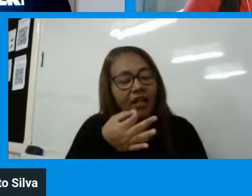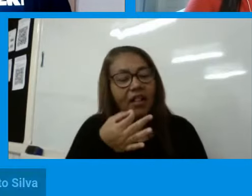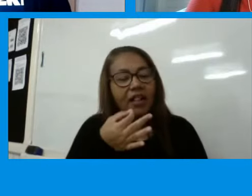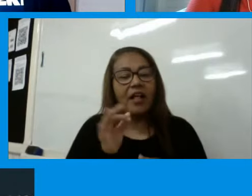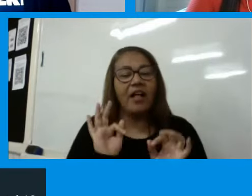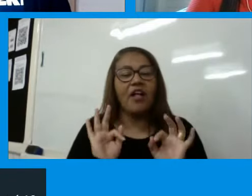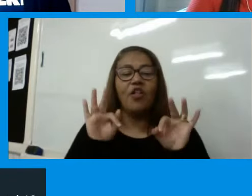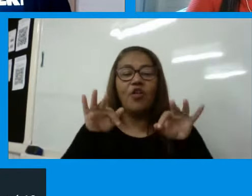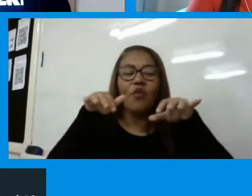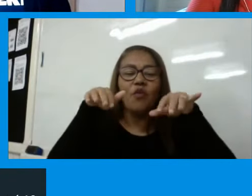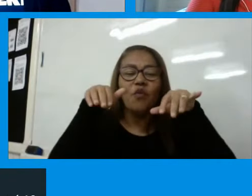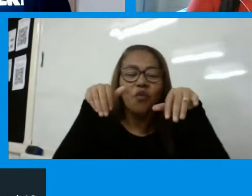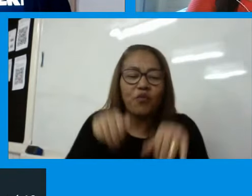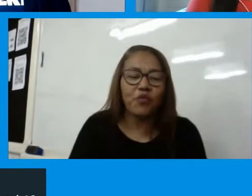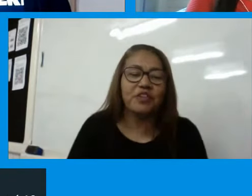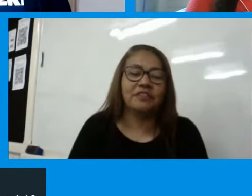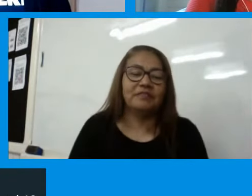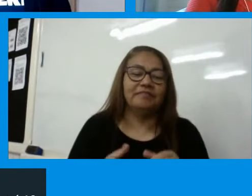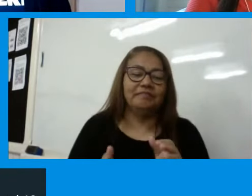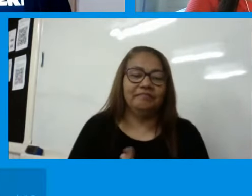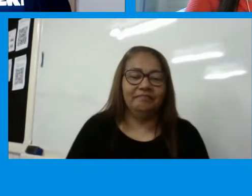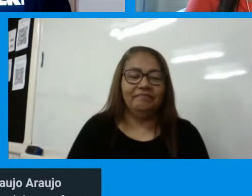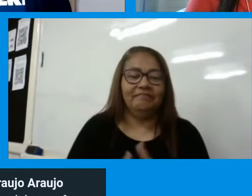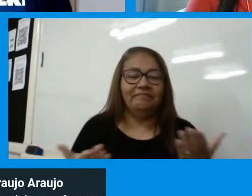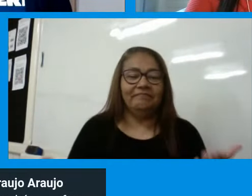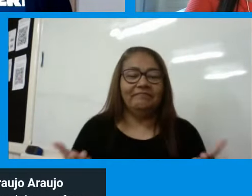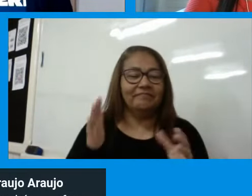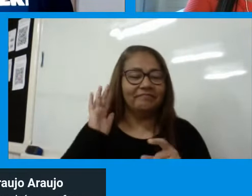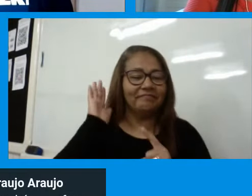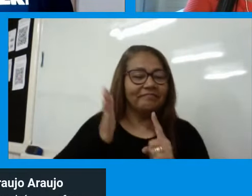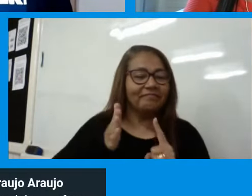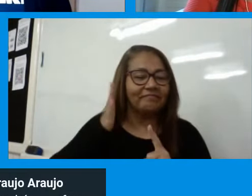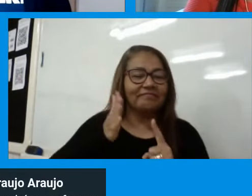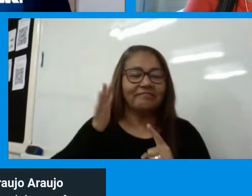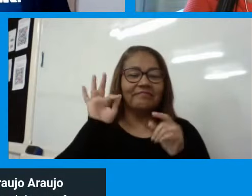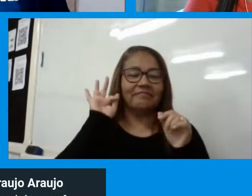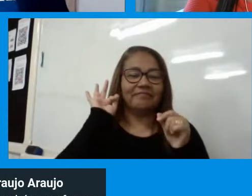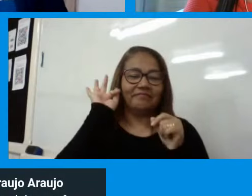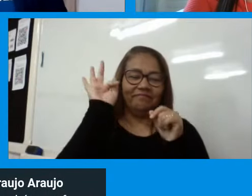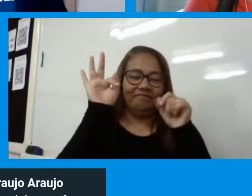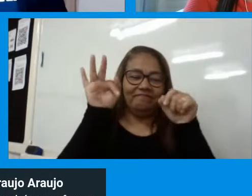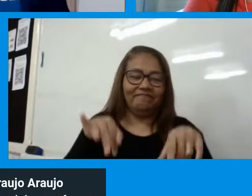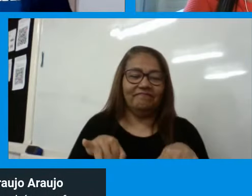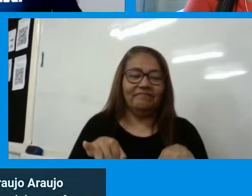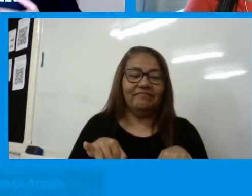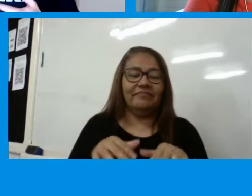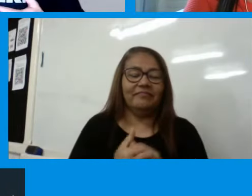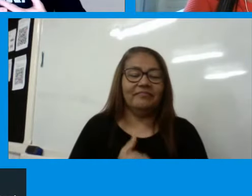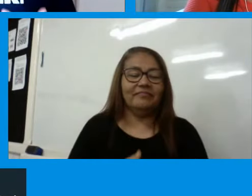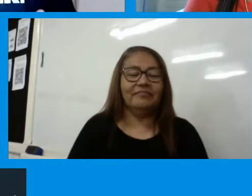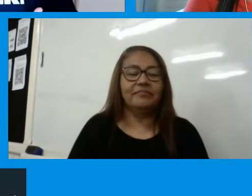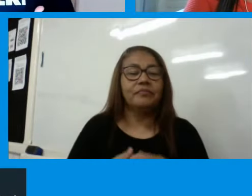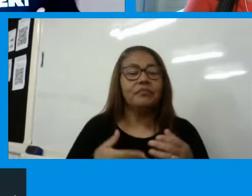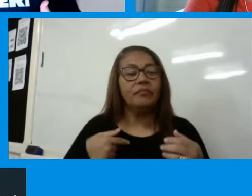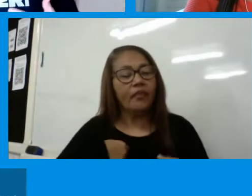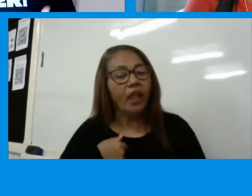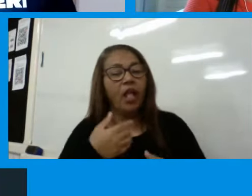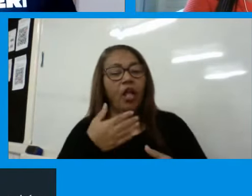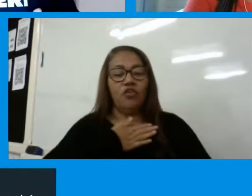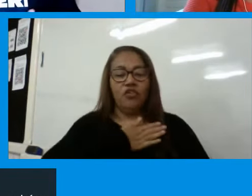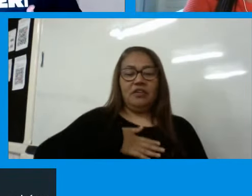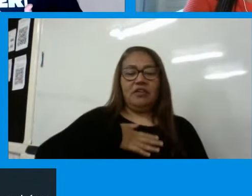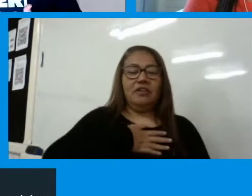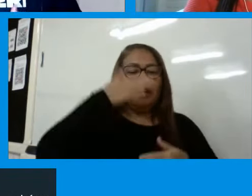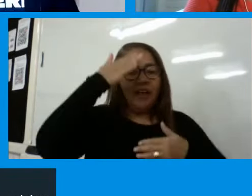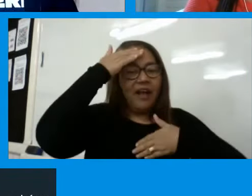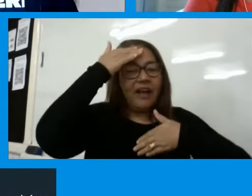nossa palestra de hoje. Obrigado, Débora. Bem, eu gostaria mais uma vez de agradecer